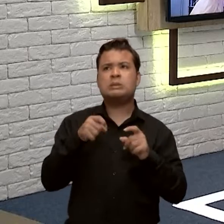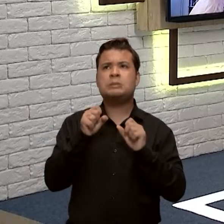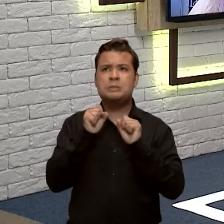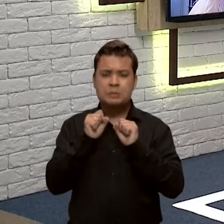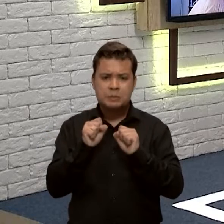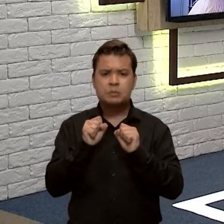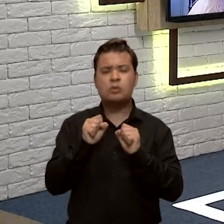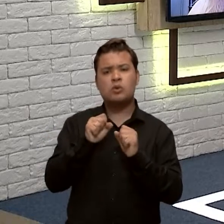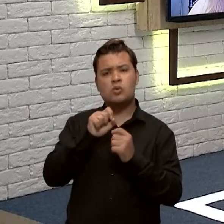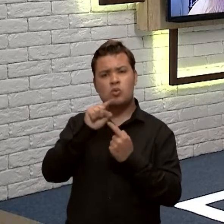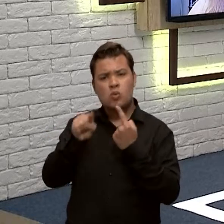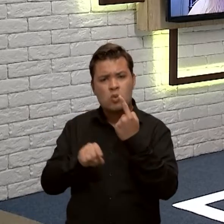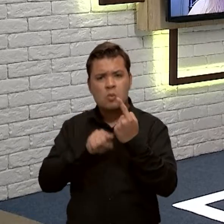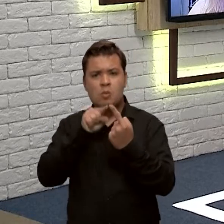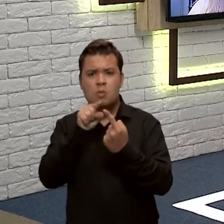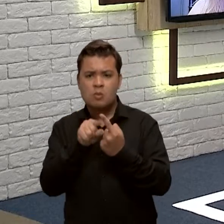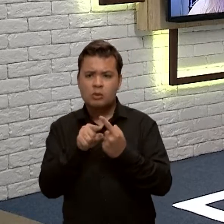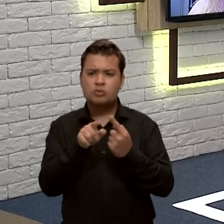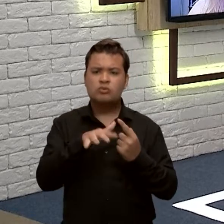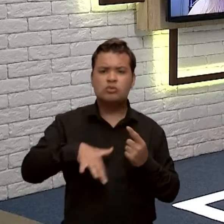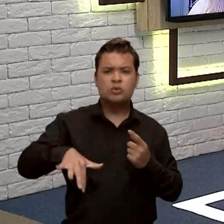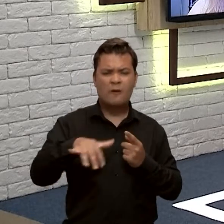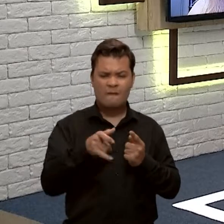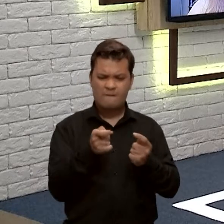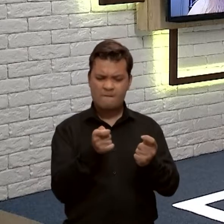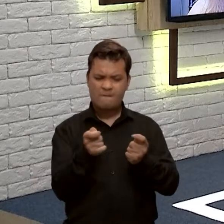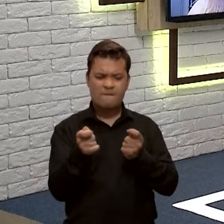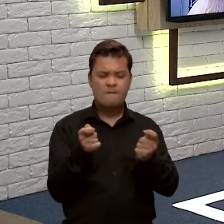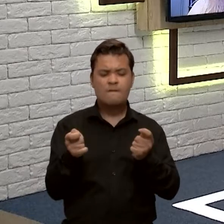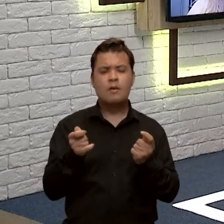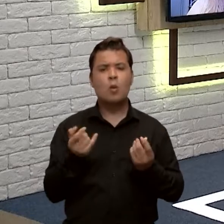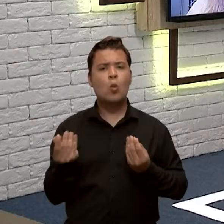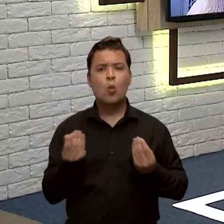esse objetivo de dominação?